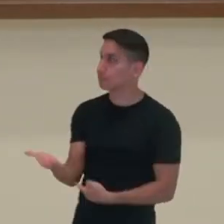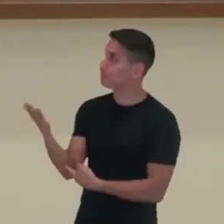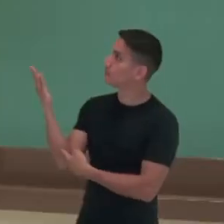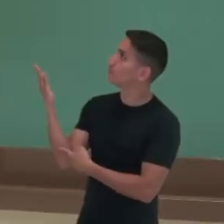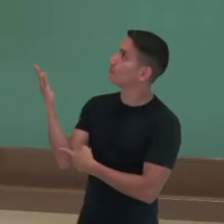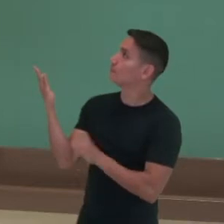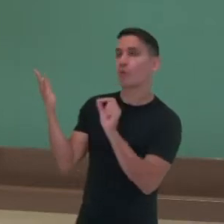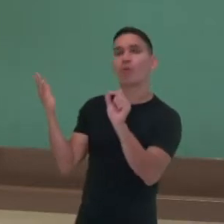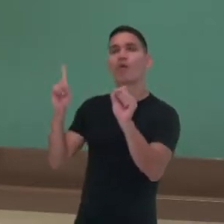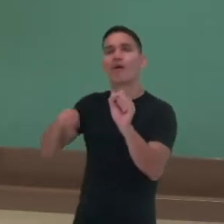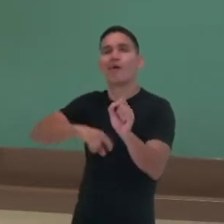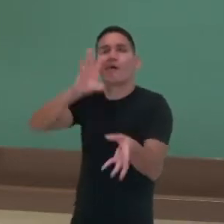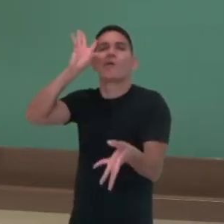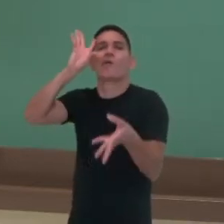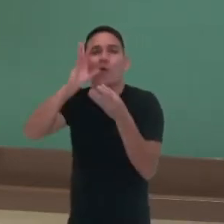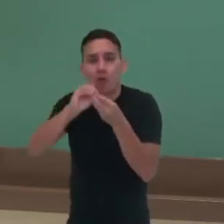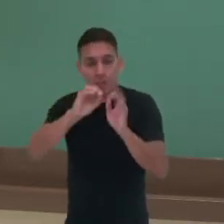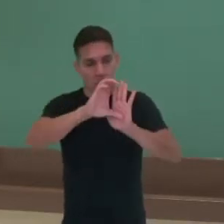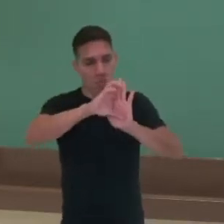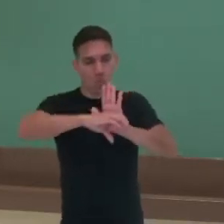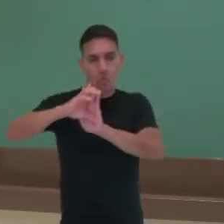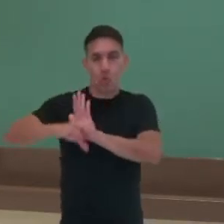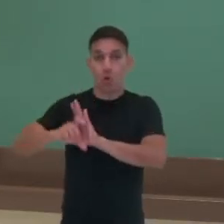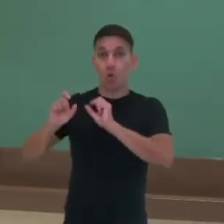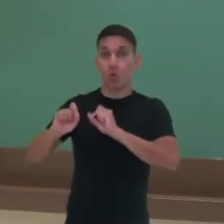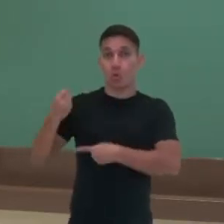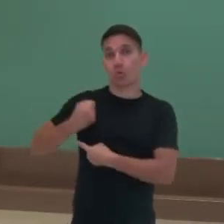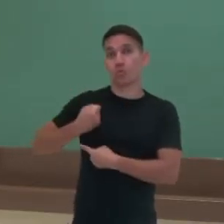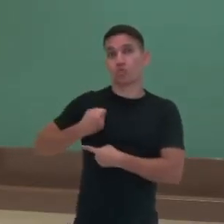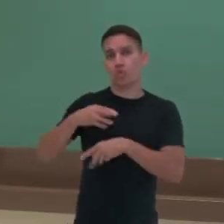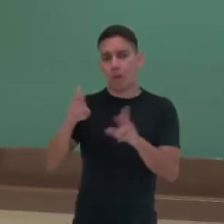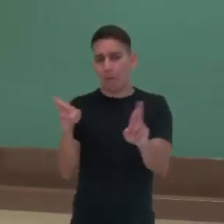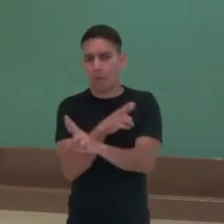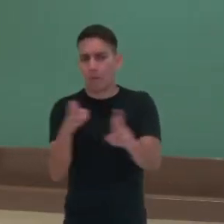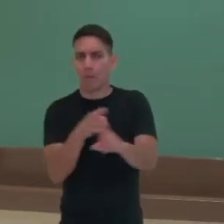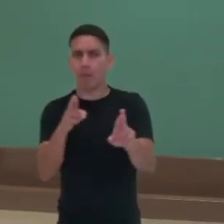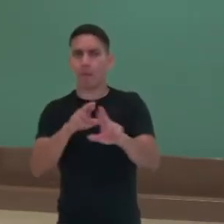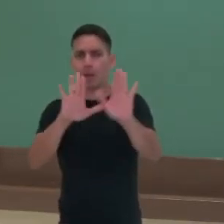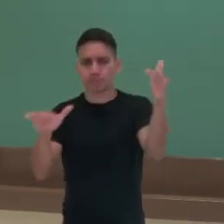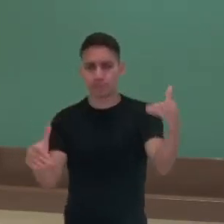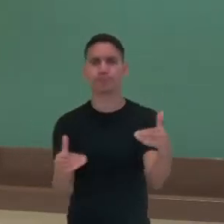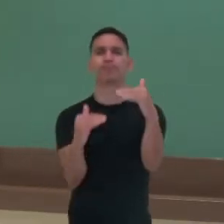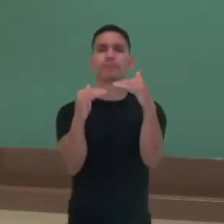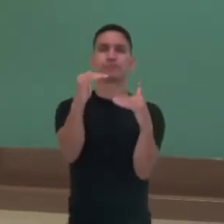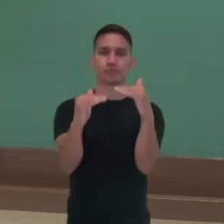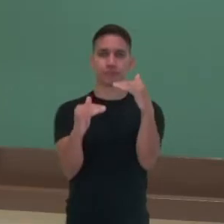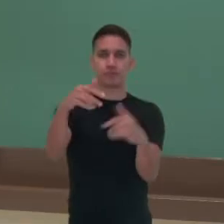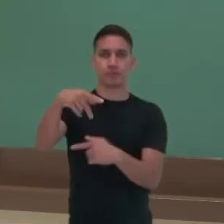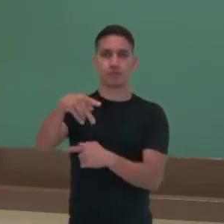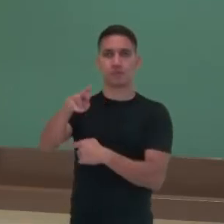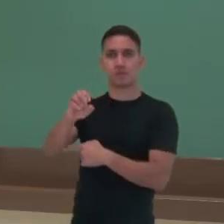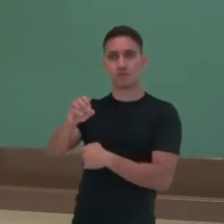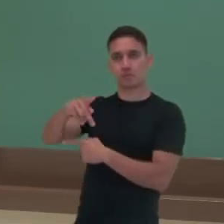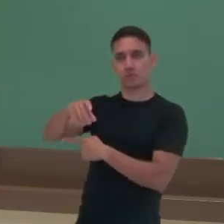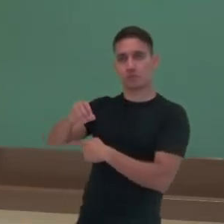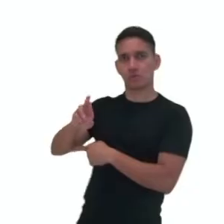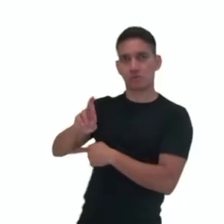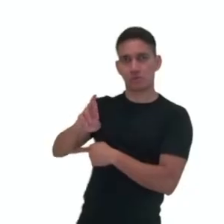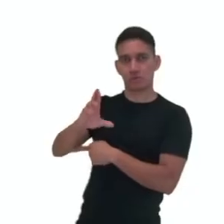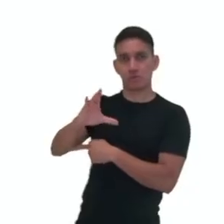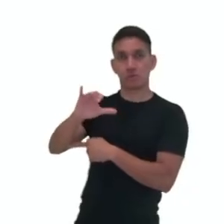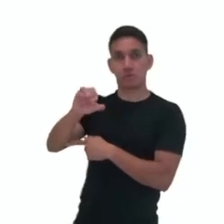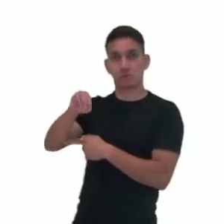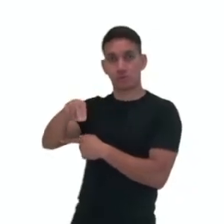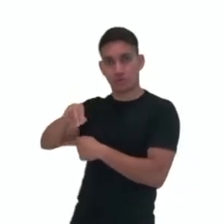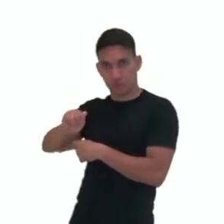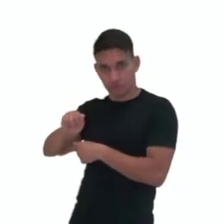serão compreender o conceito de números diretamente proporcionais e utilizar o conceito